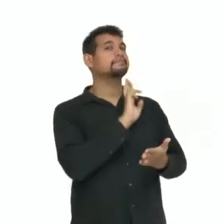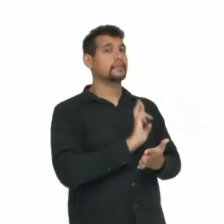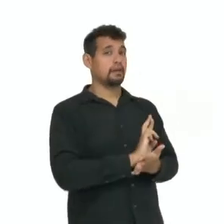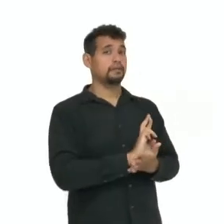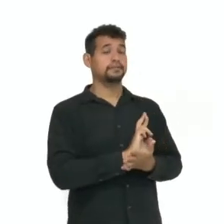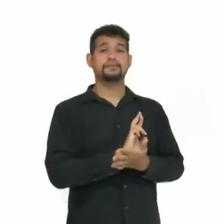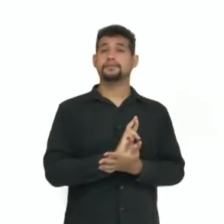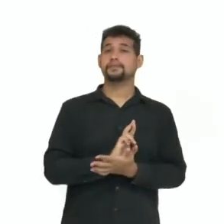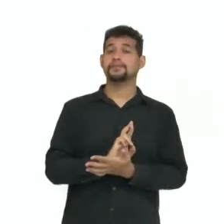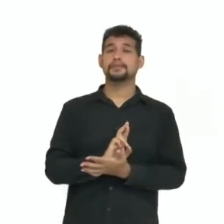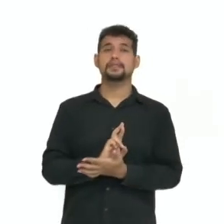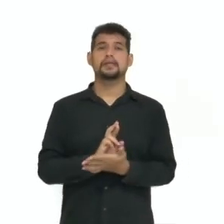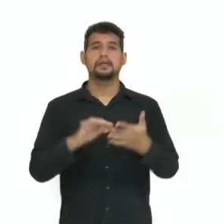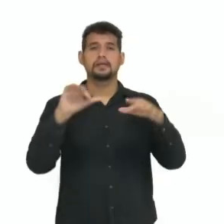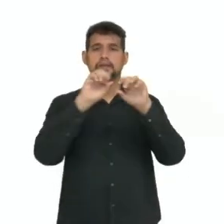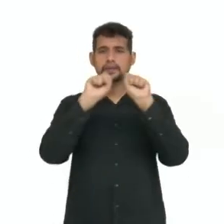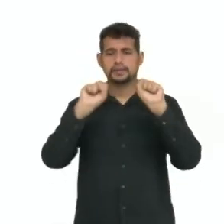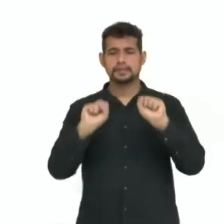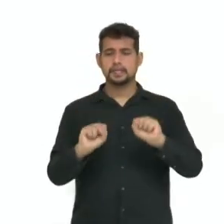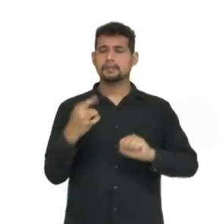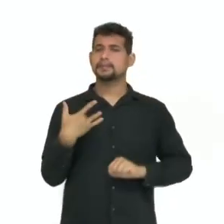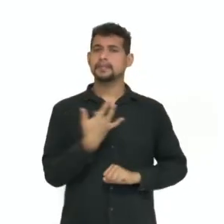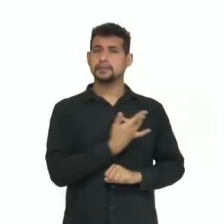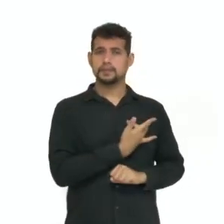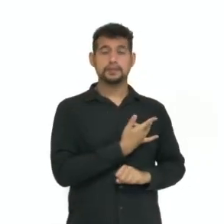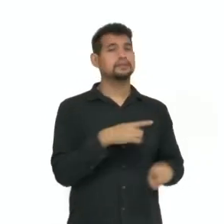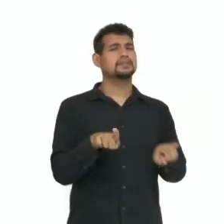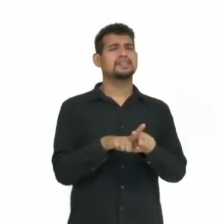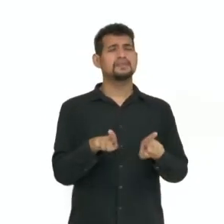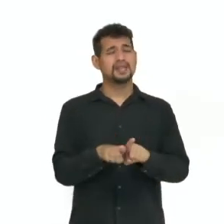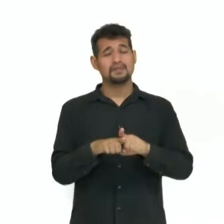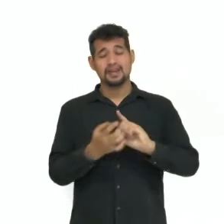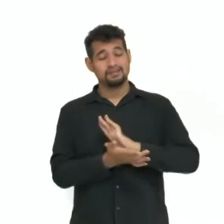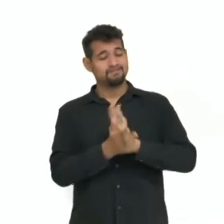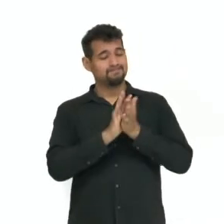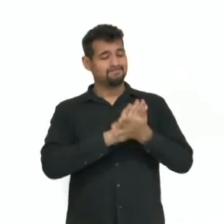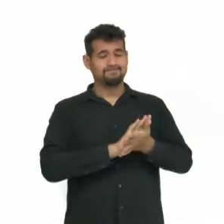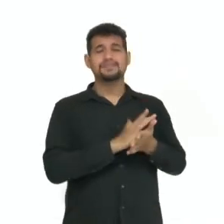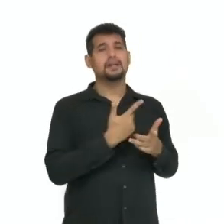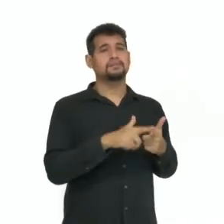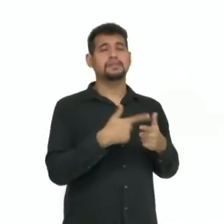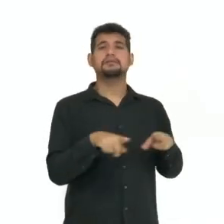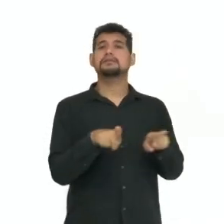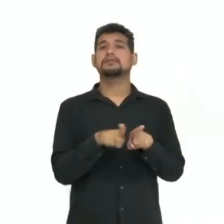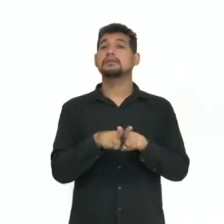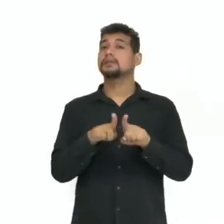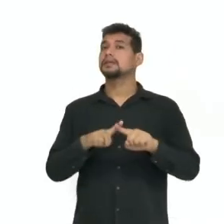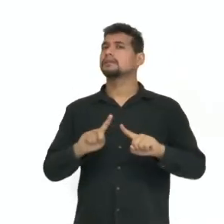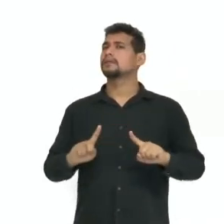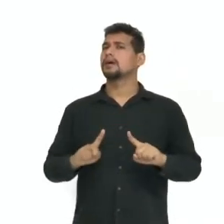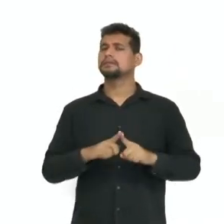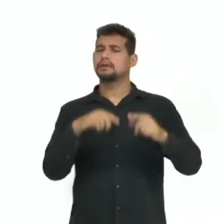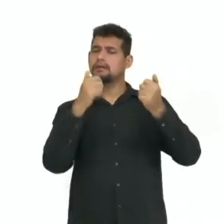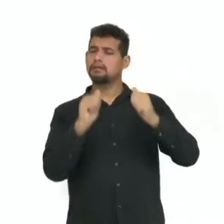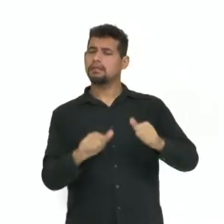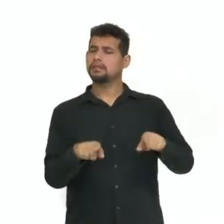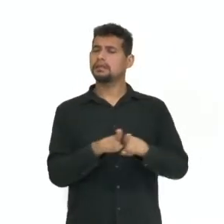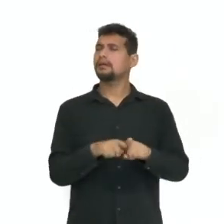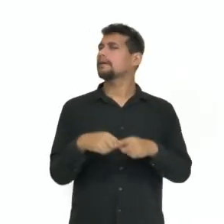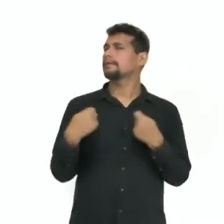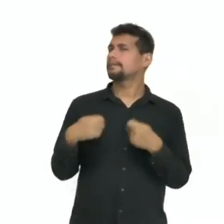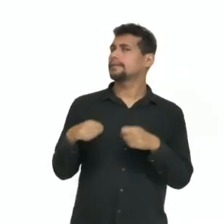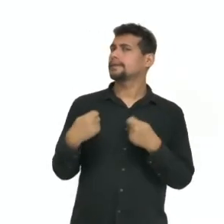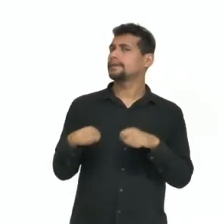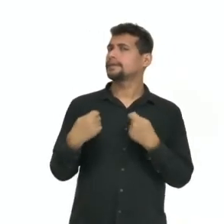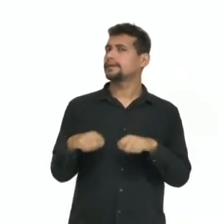resposta do sistema de saúde para o enfrentamento do problema e também baliza as medidas necessárias